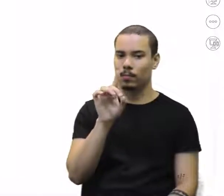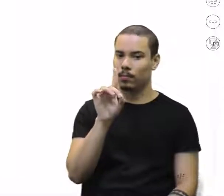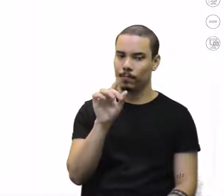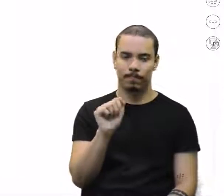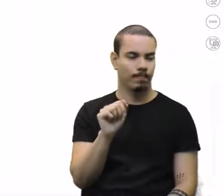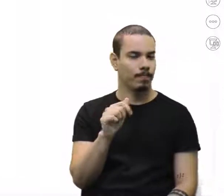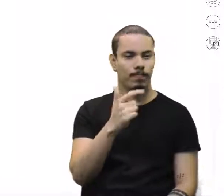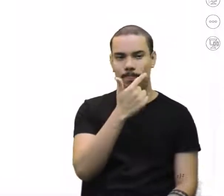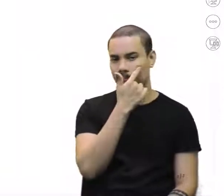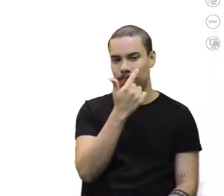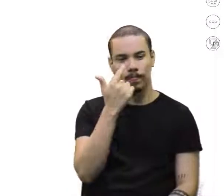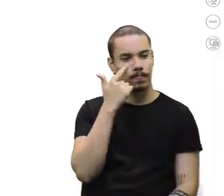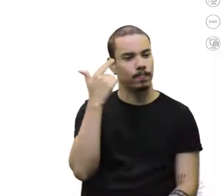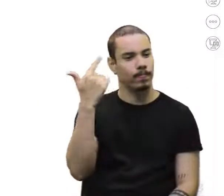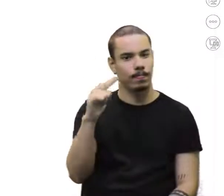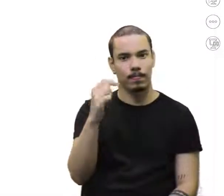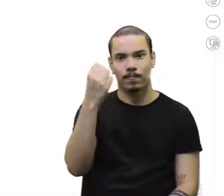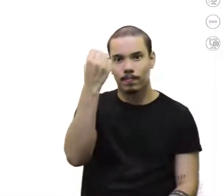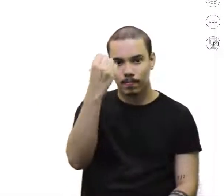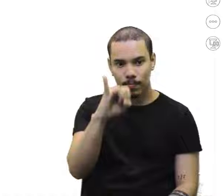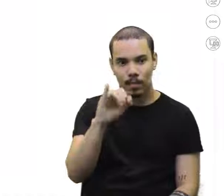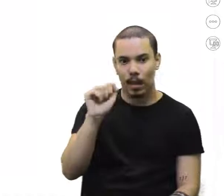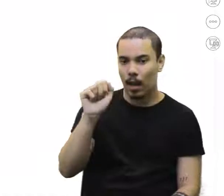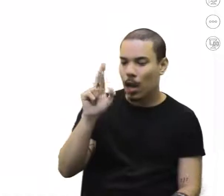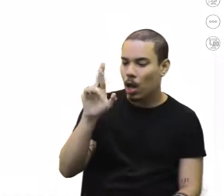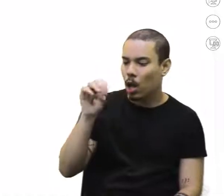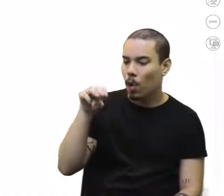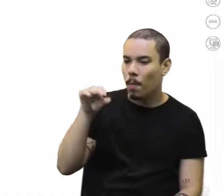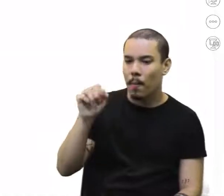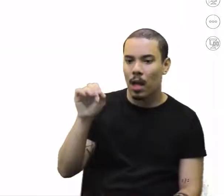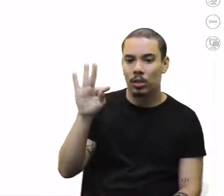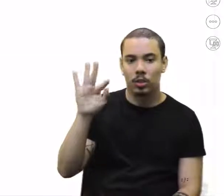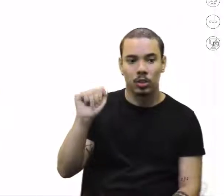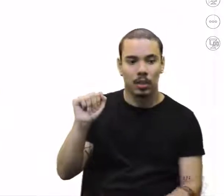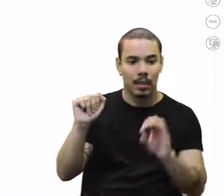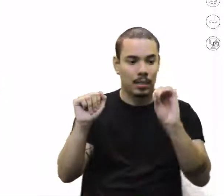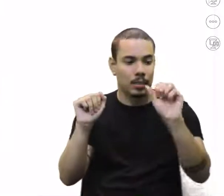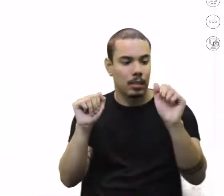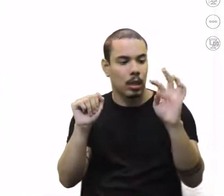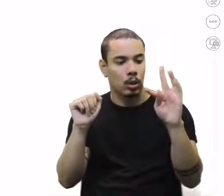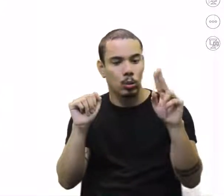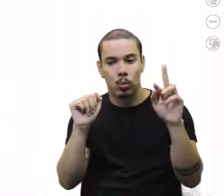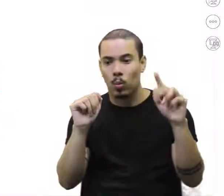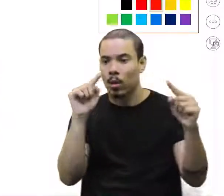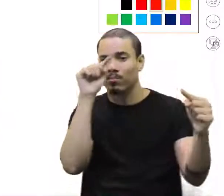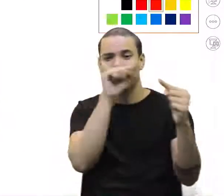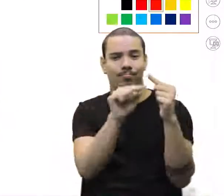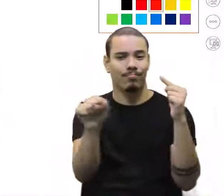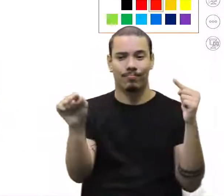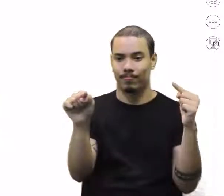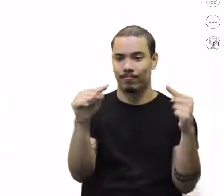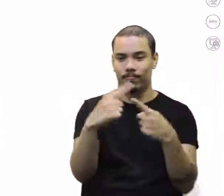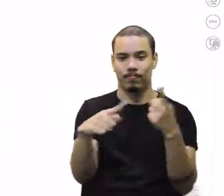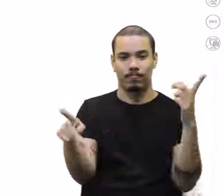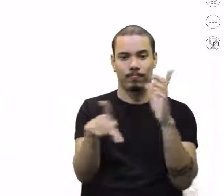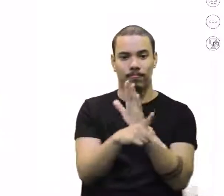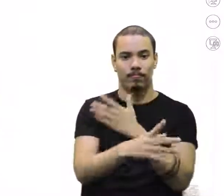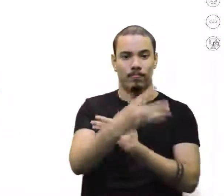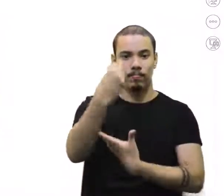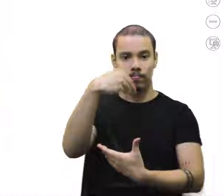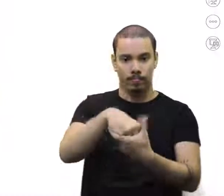Se a cadeia é aromática, ela nunca vai ser saturada. Por quê? Porque dentro do próprio